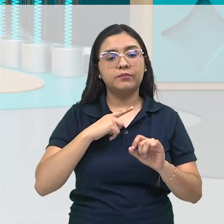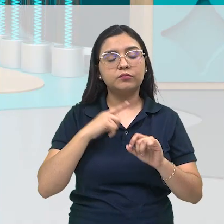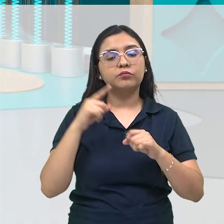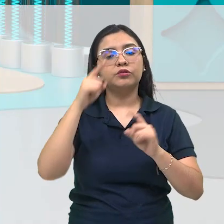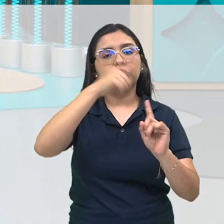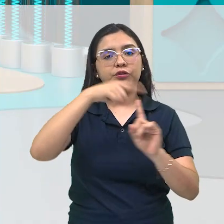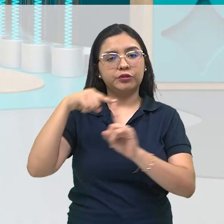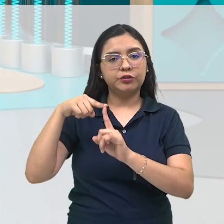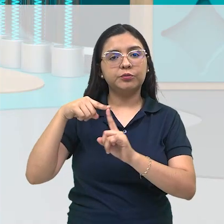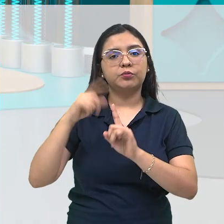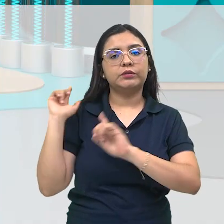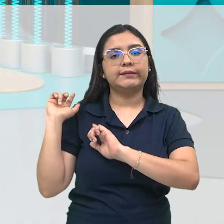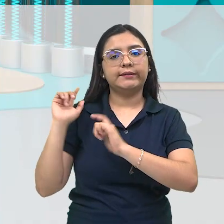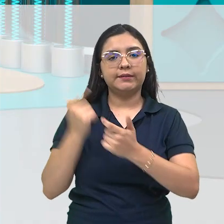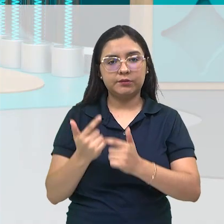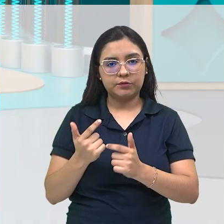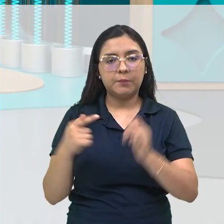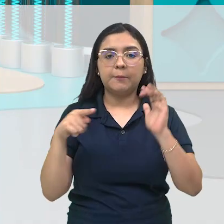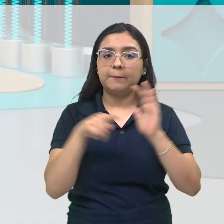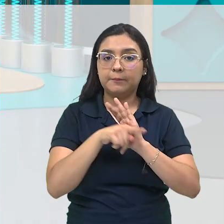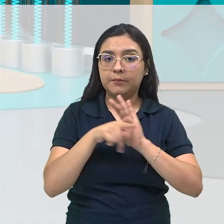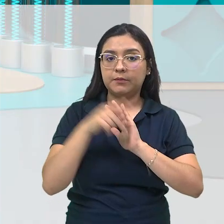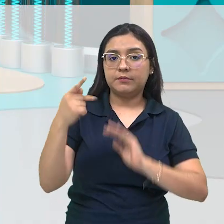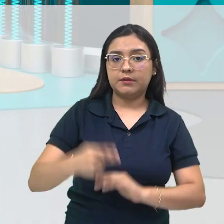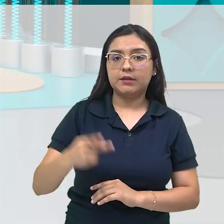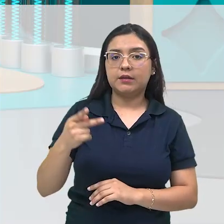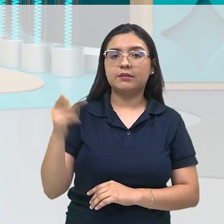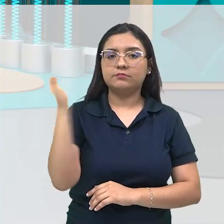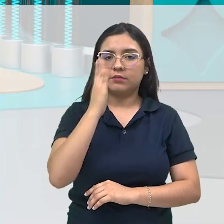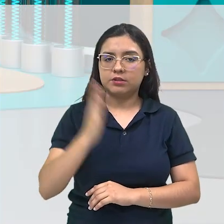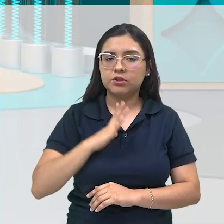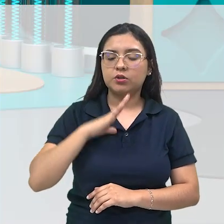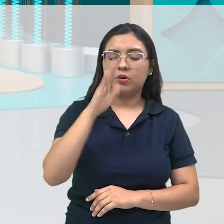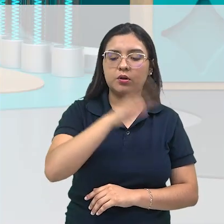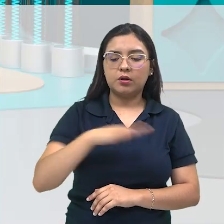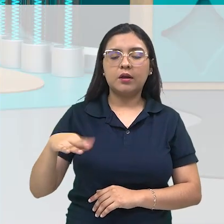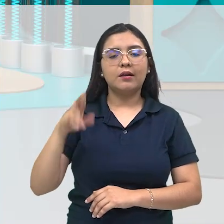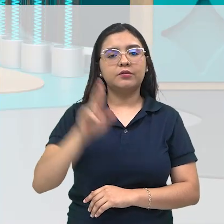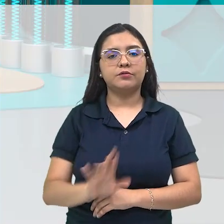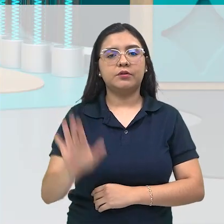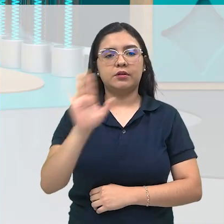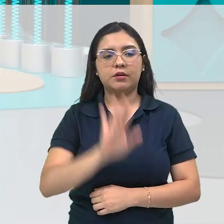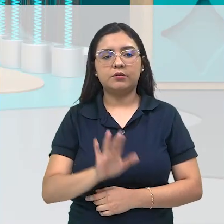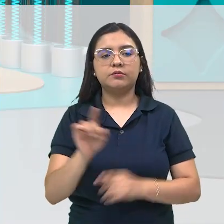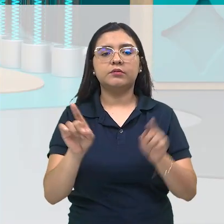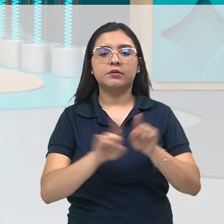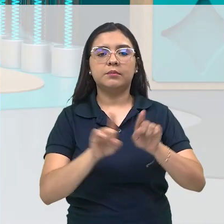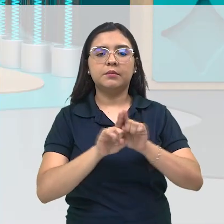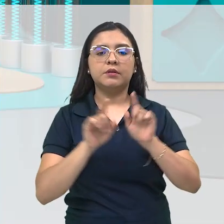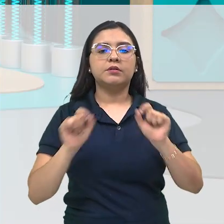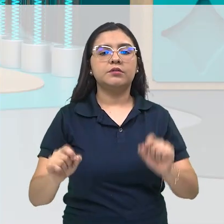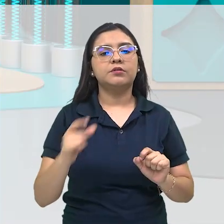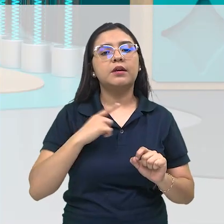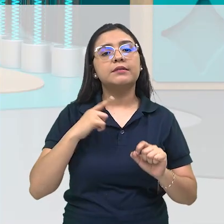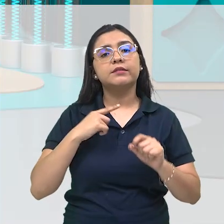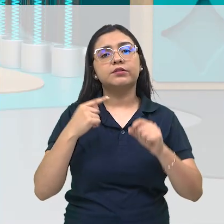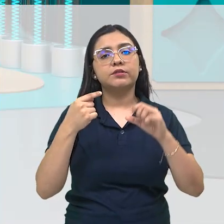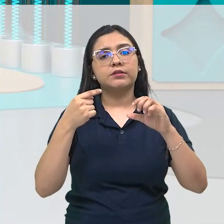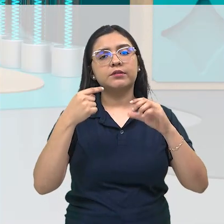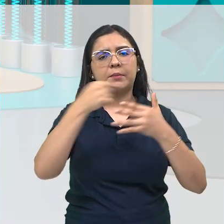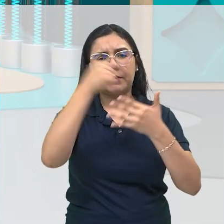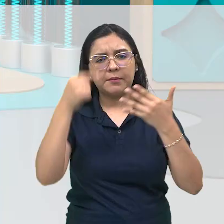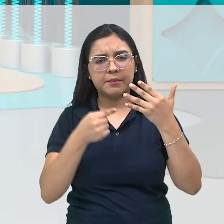forma tradicional da brincadeira infantil, né, regional, de trabalhar esse